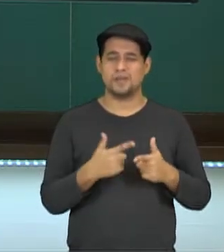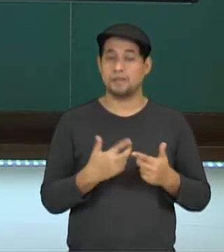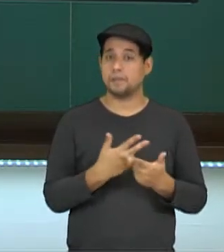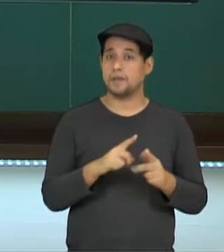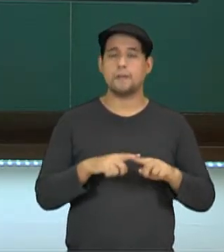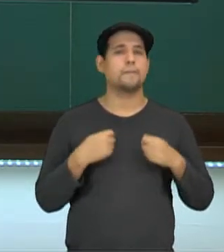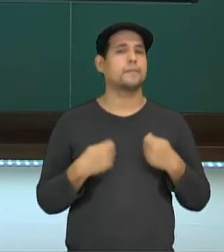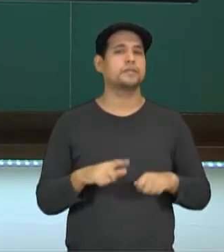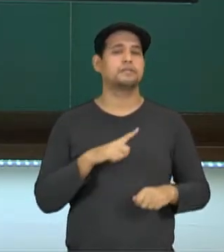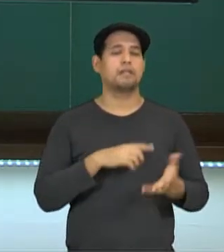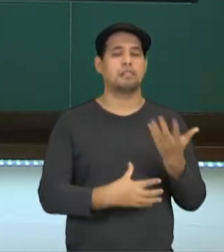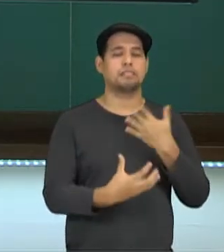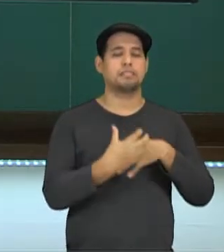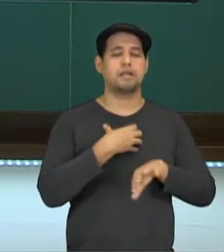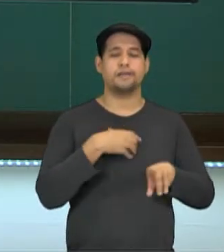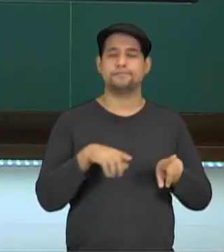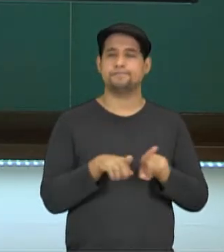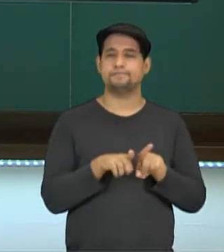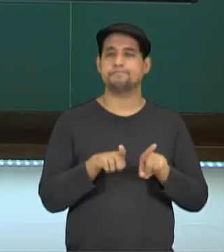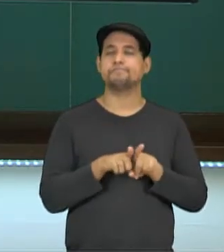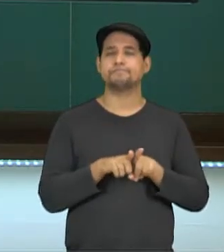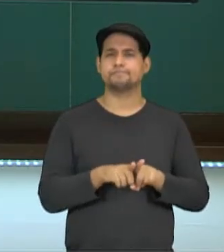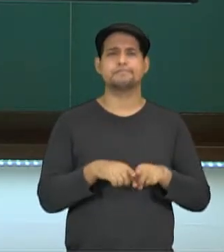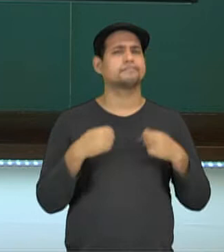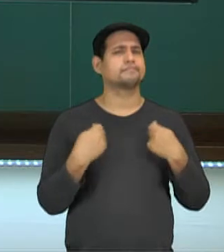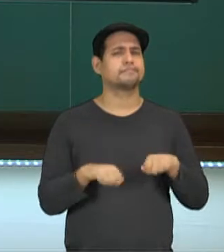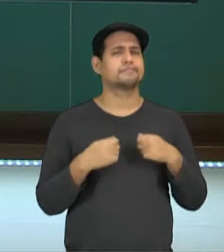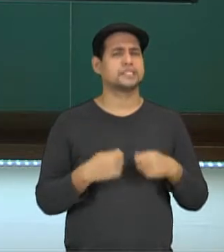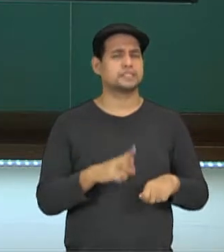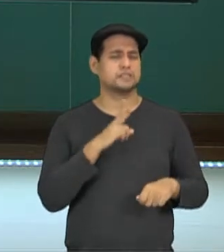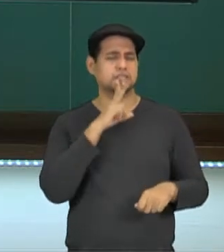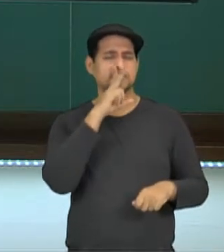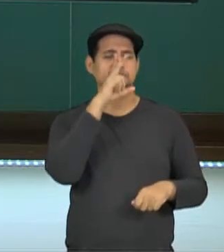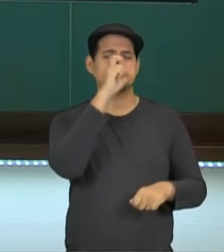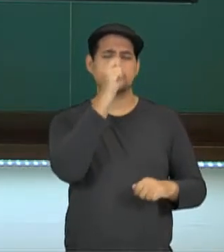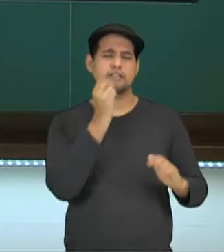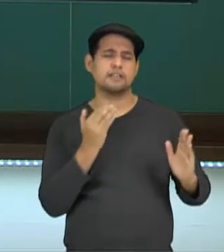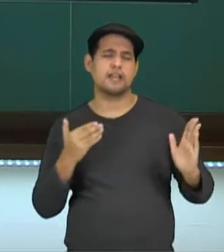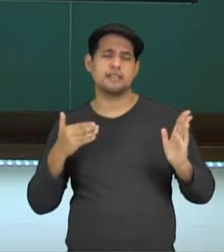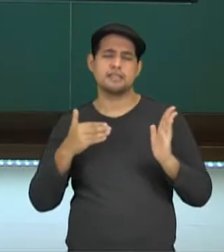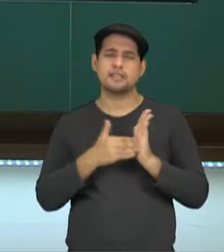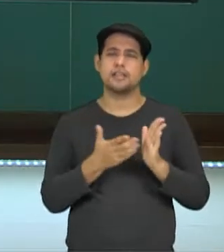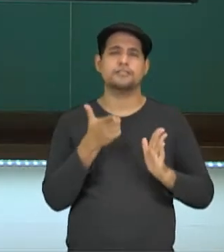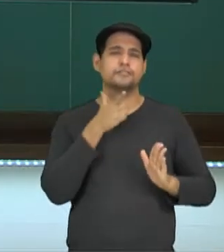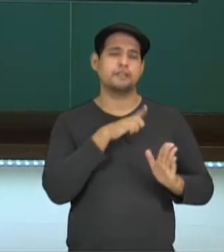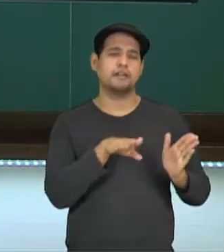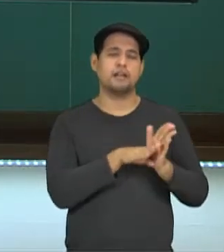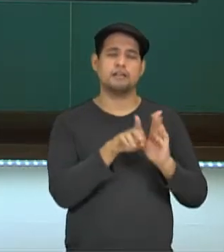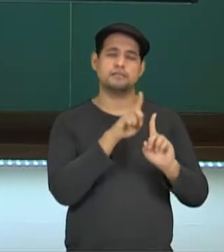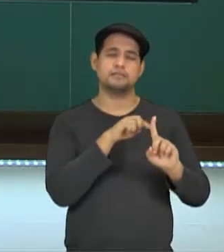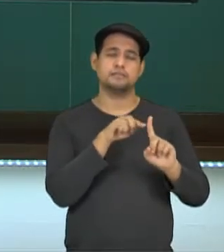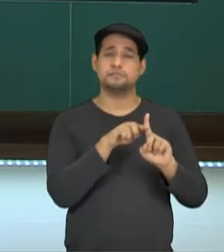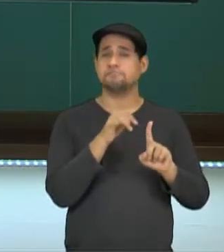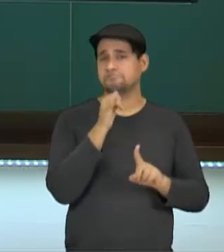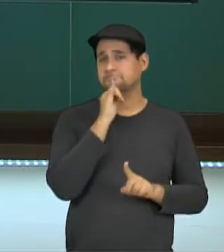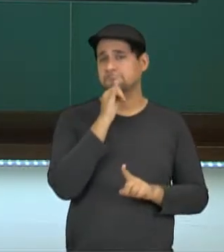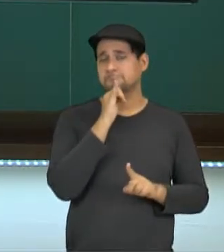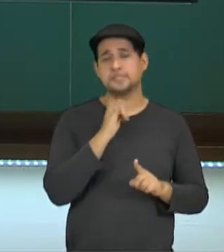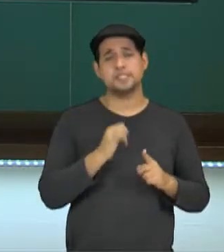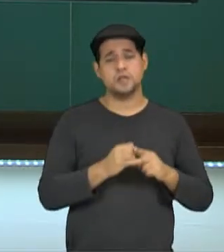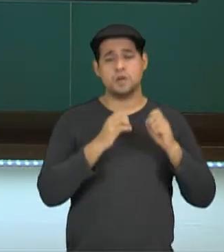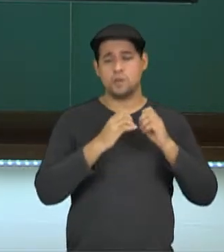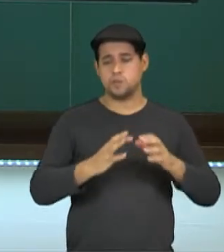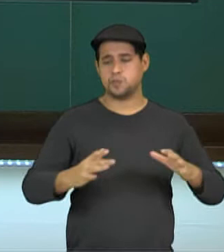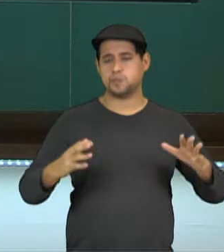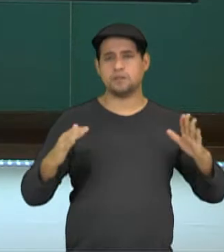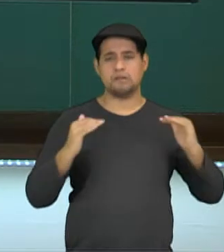nós temos que ser resilientes a isso, a gente tem que perseverar até que a gente consiga atingir o nosso objetivo, por exemplo, de erradicar